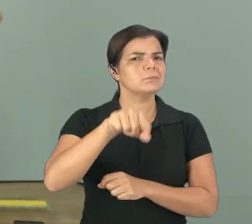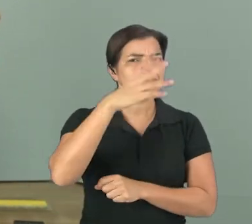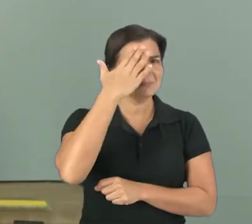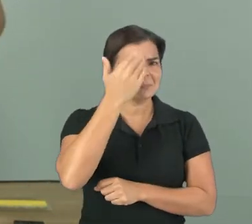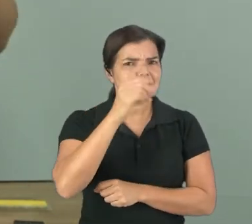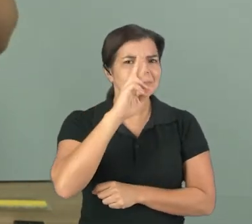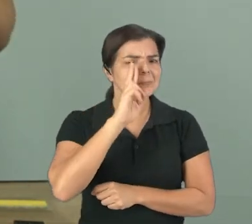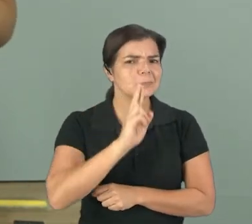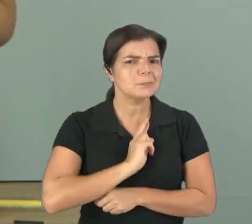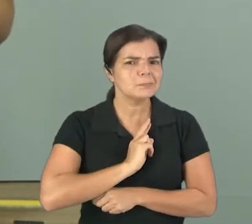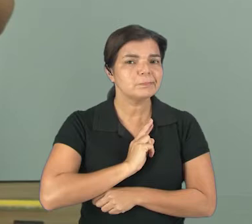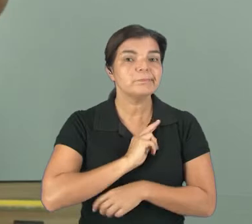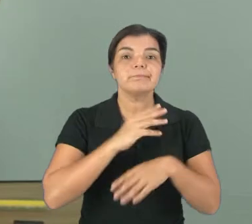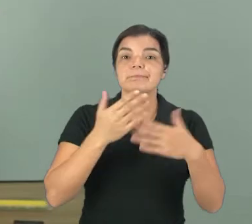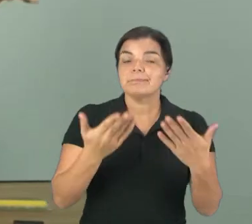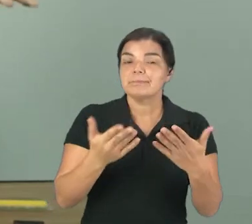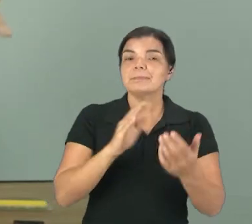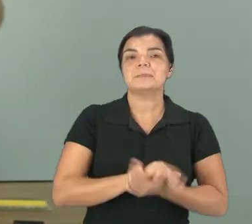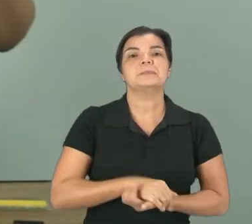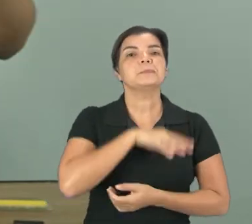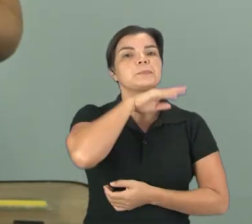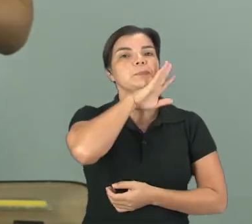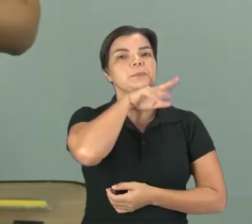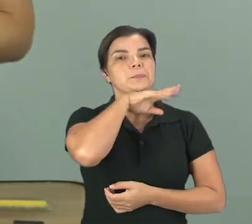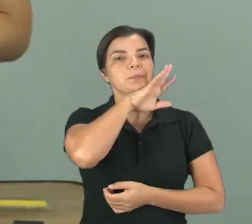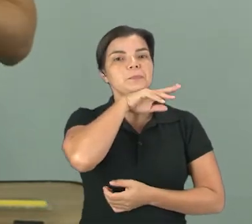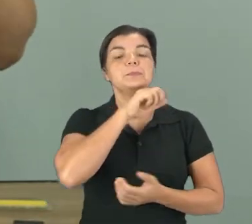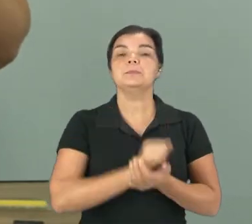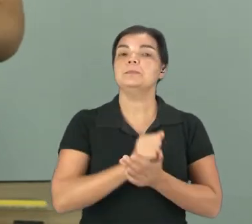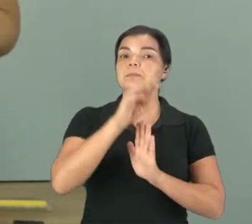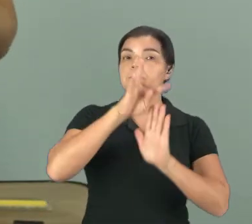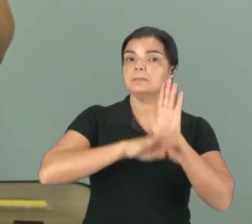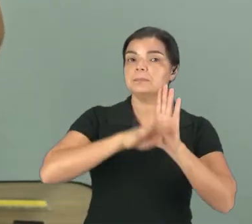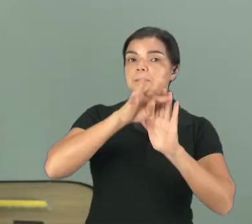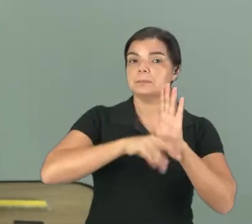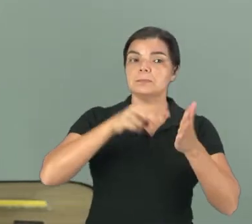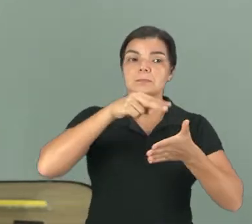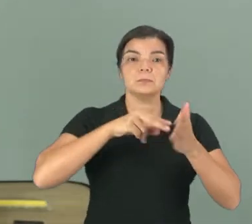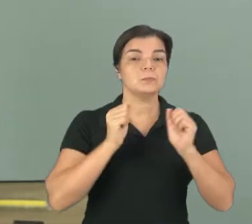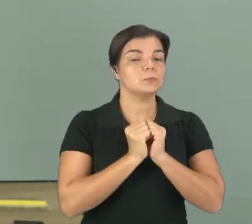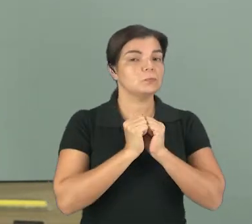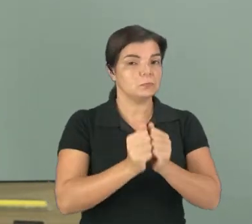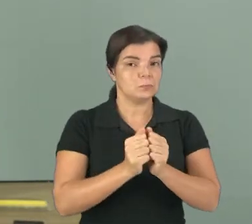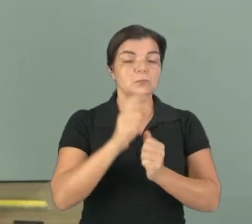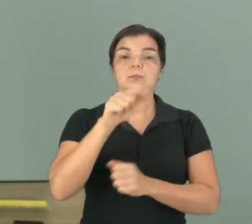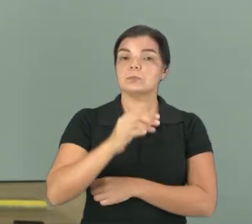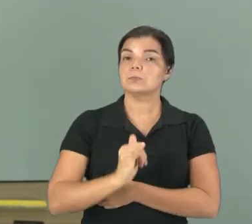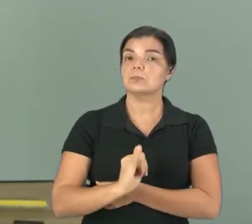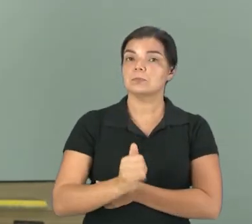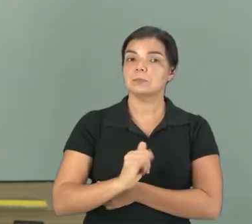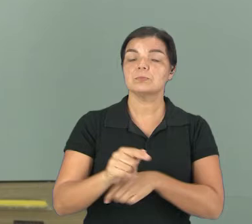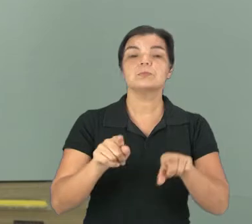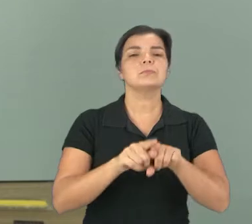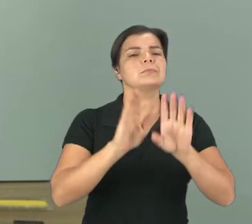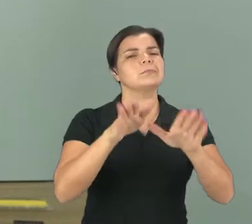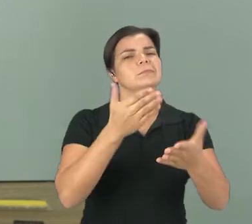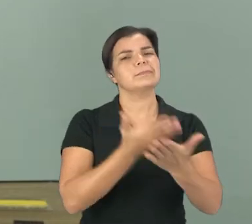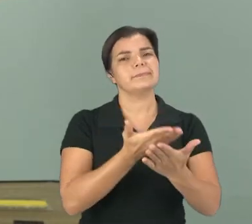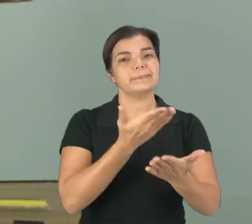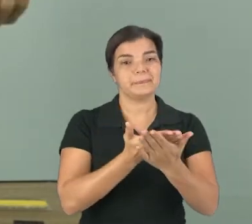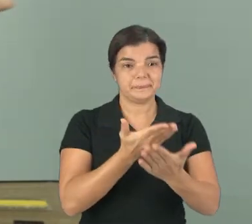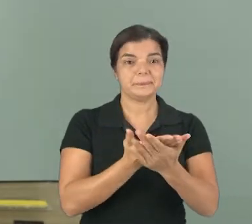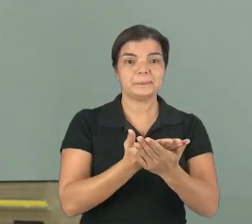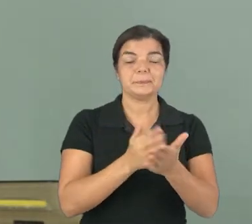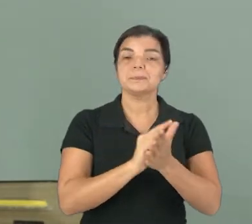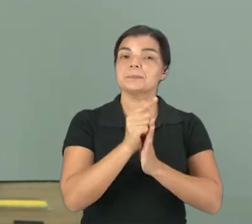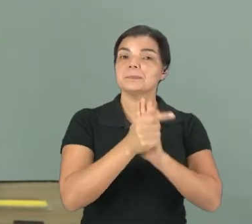me dizer? Muito bem, eles são animais. Esse texto que nós acabamos de ler juntos é uma fábula. E nós já estudamos sobre